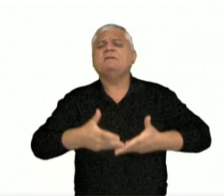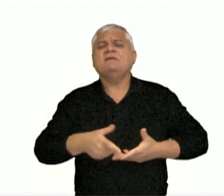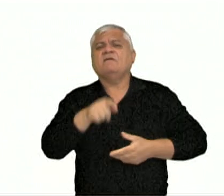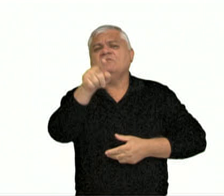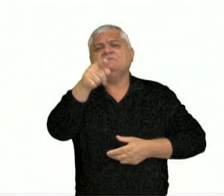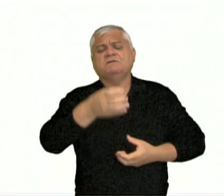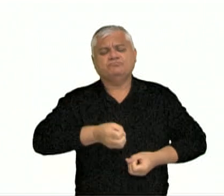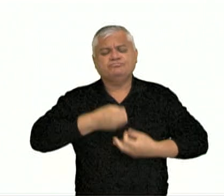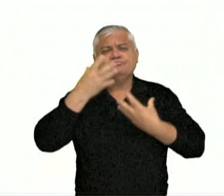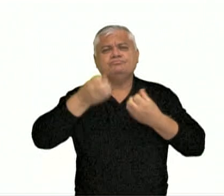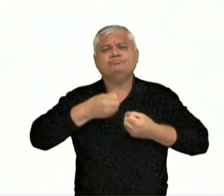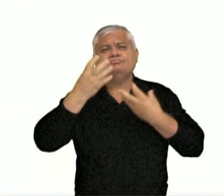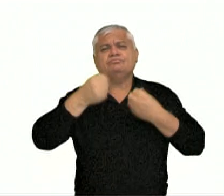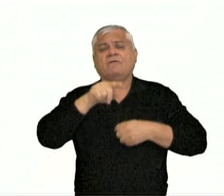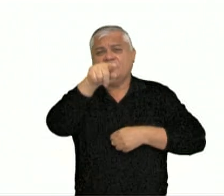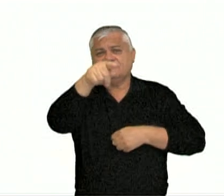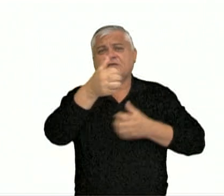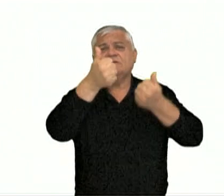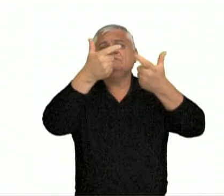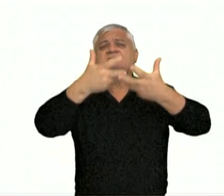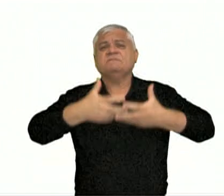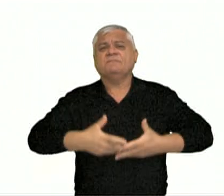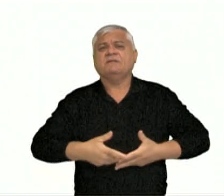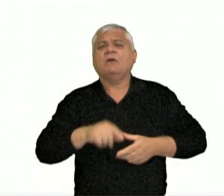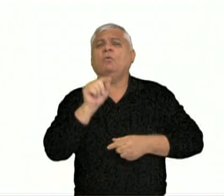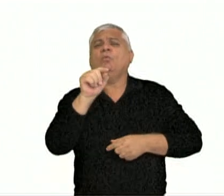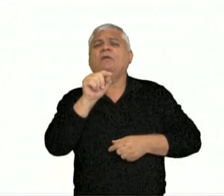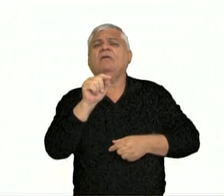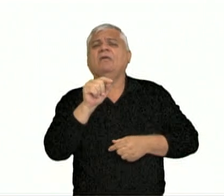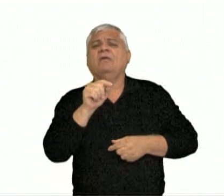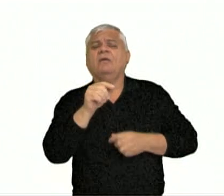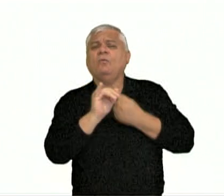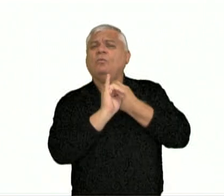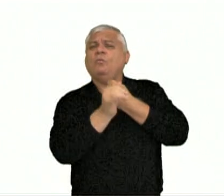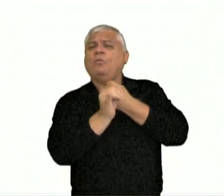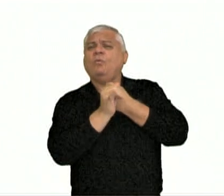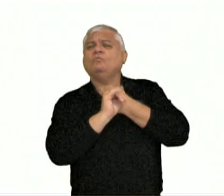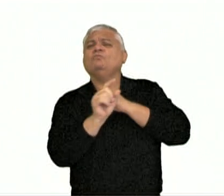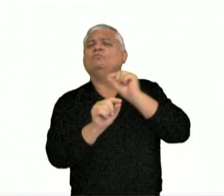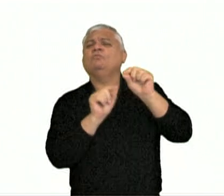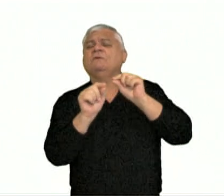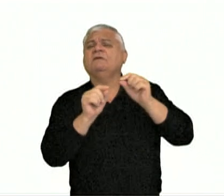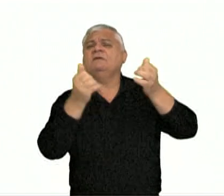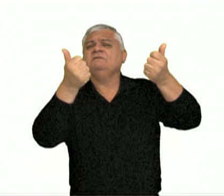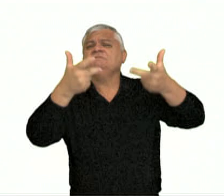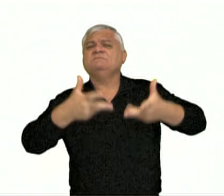palavras, a cena observada. Então, a ideia do